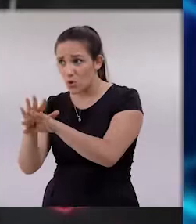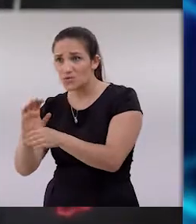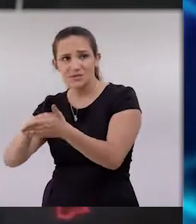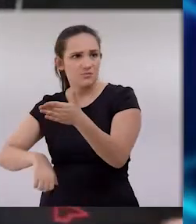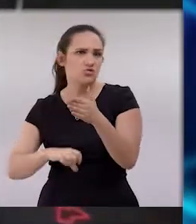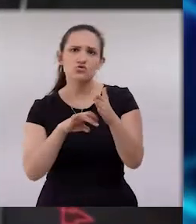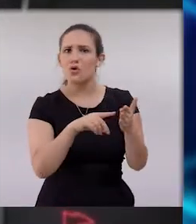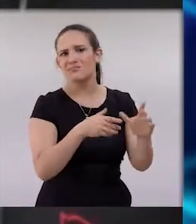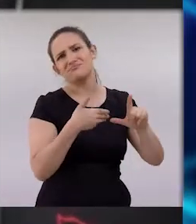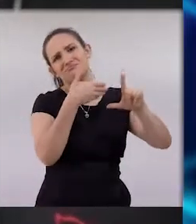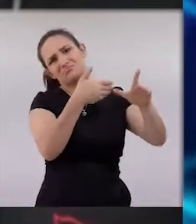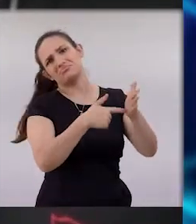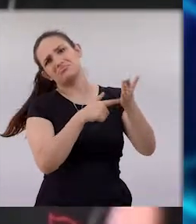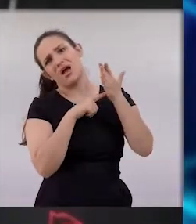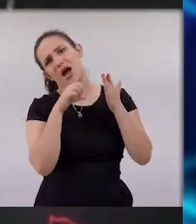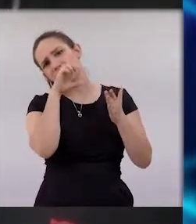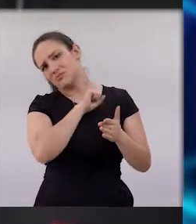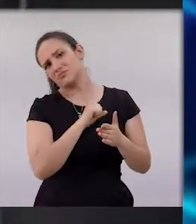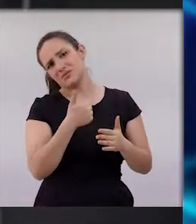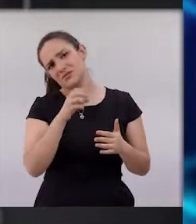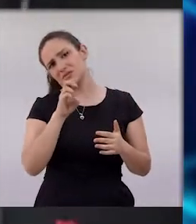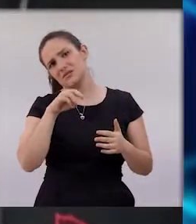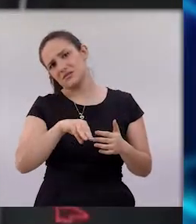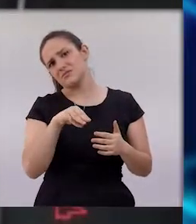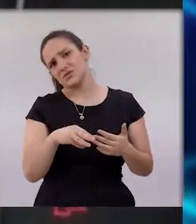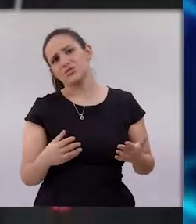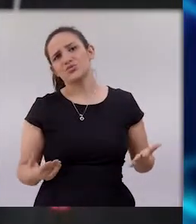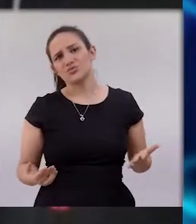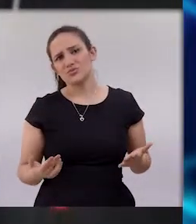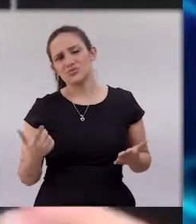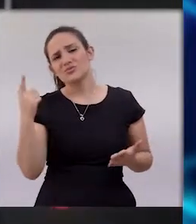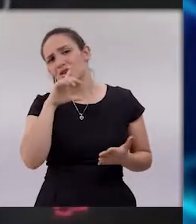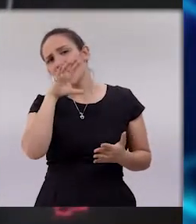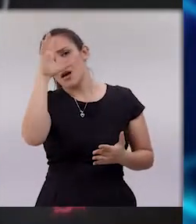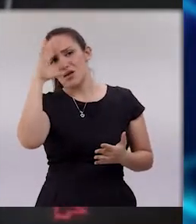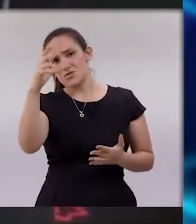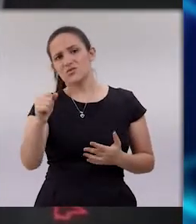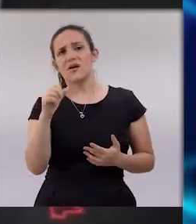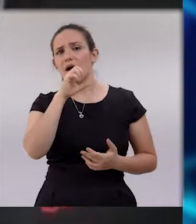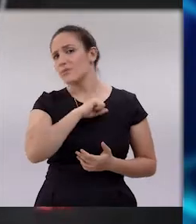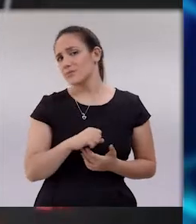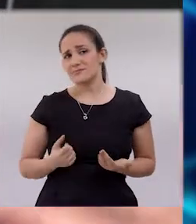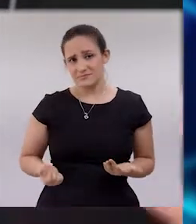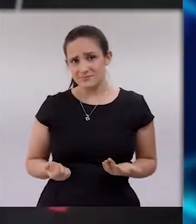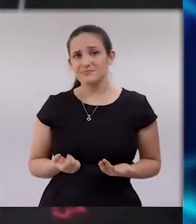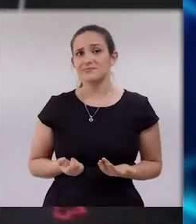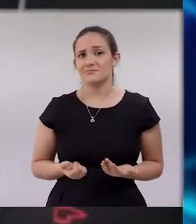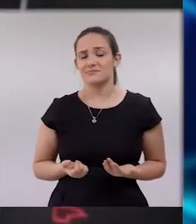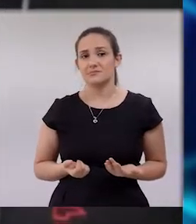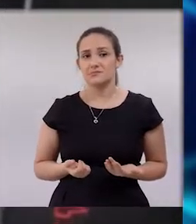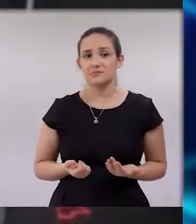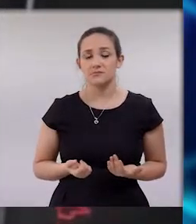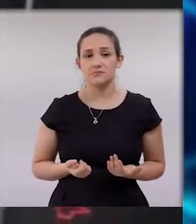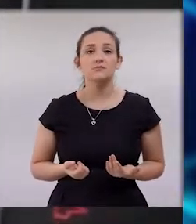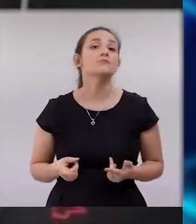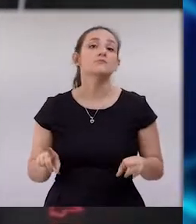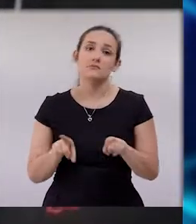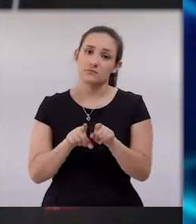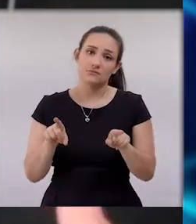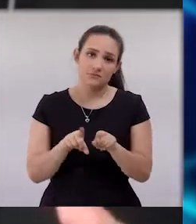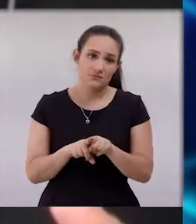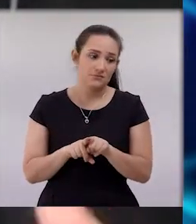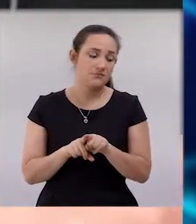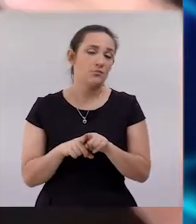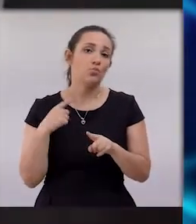uma reavaliação, às vezes, que dura menos de 15 minutos, por causa da simplicidade ou até mesmo